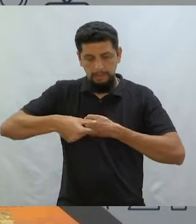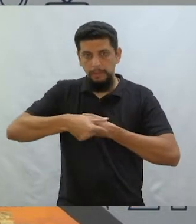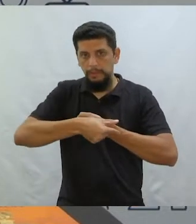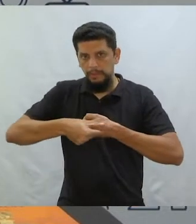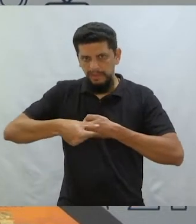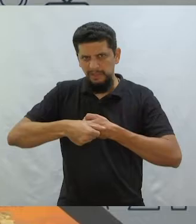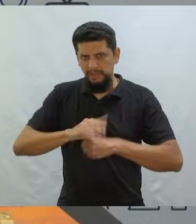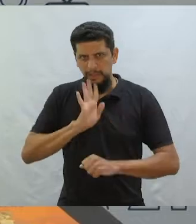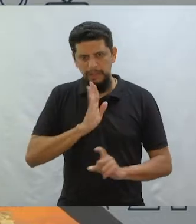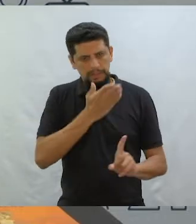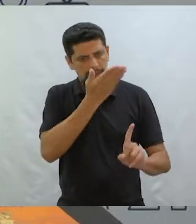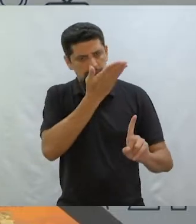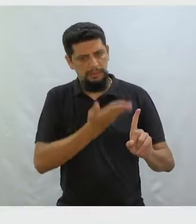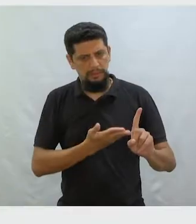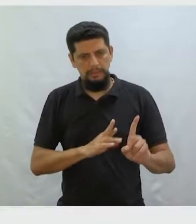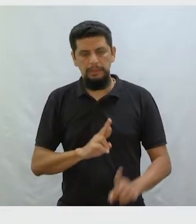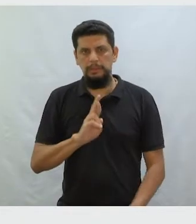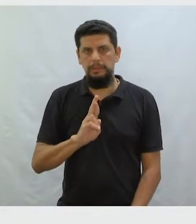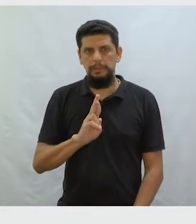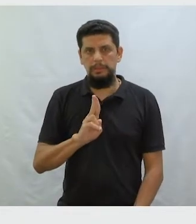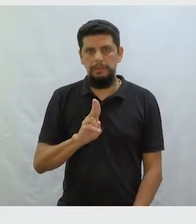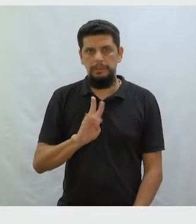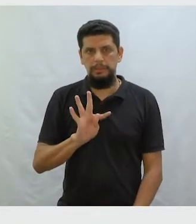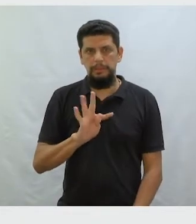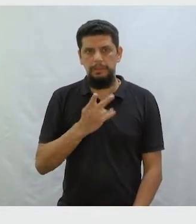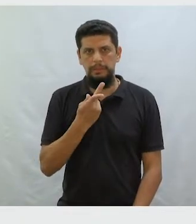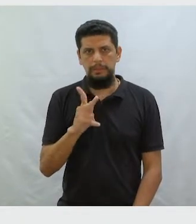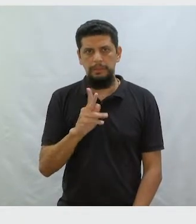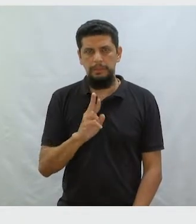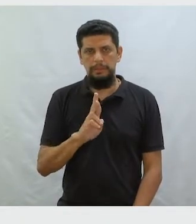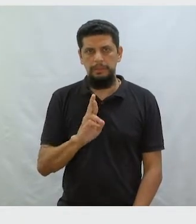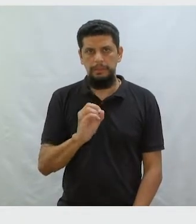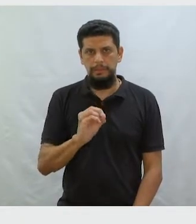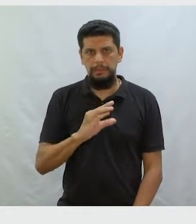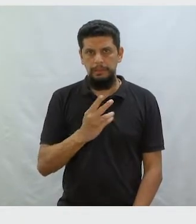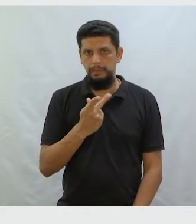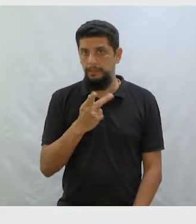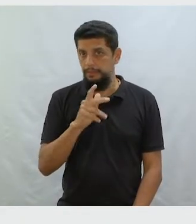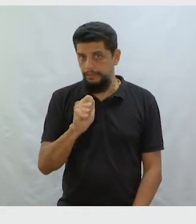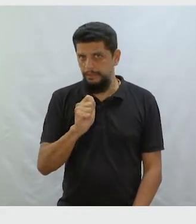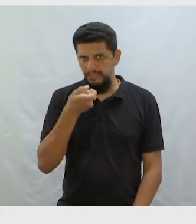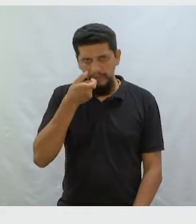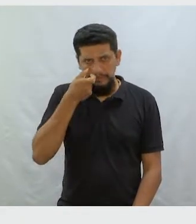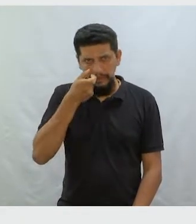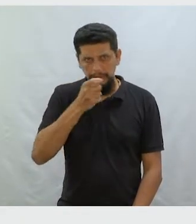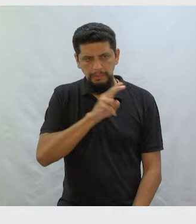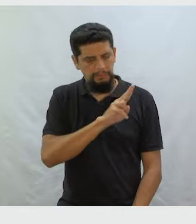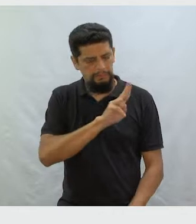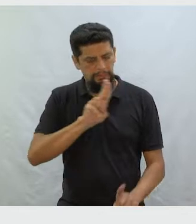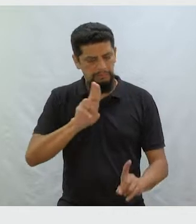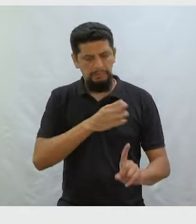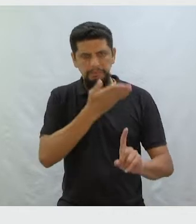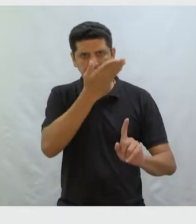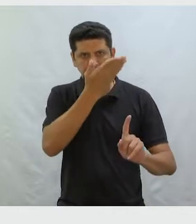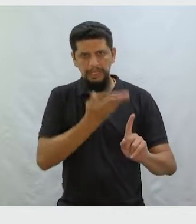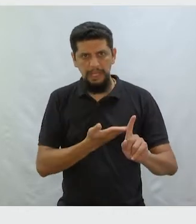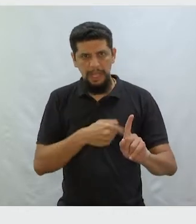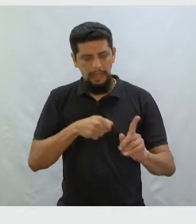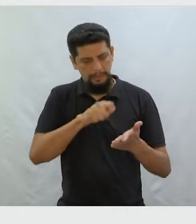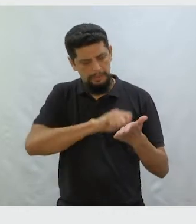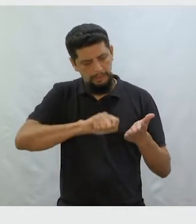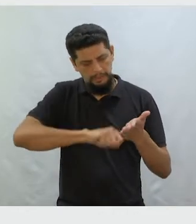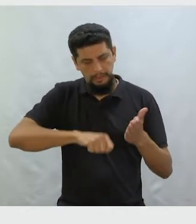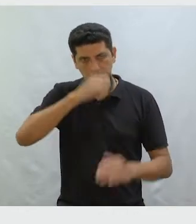autora conhecem rute Rocha já ouviram esse nome rut Rocha é uma escritora